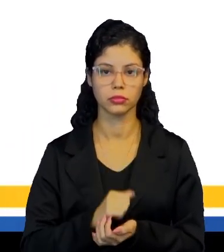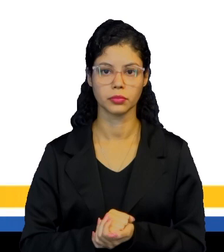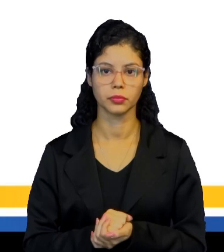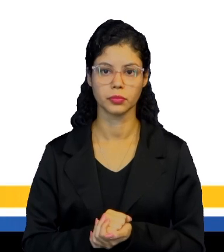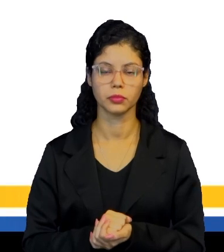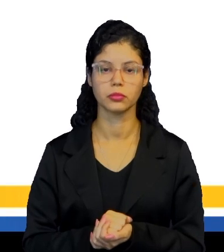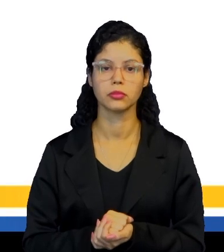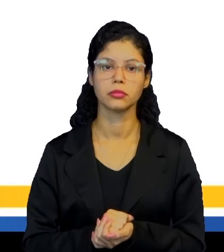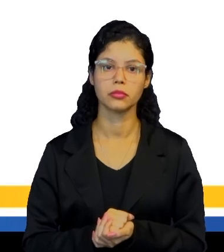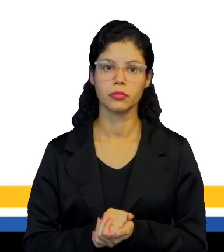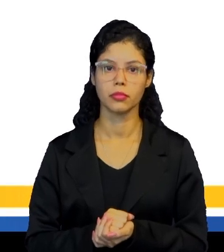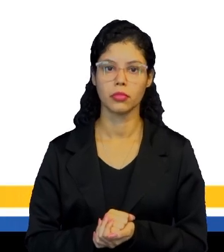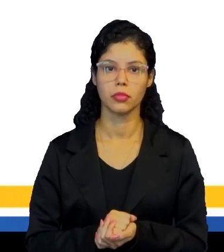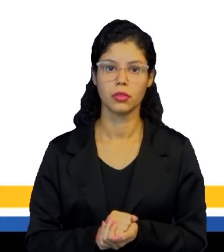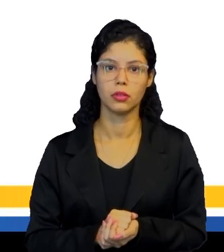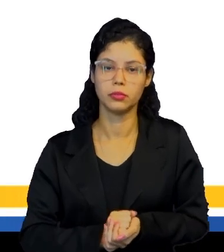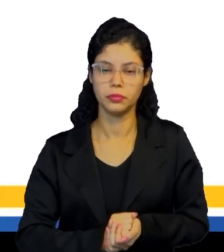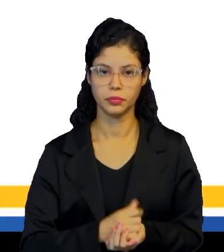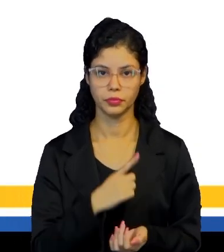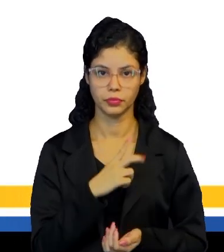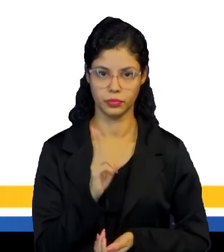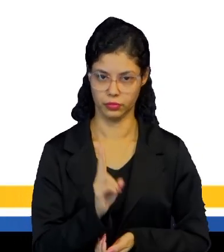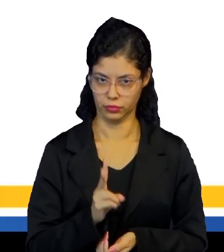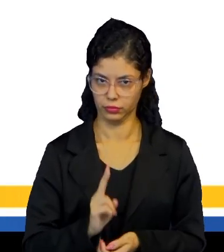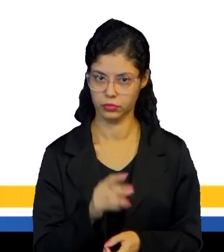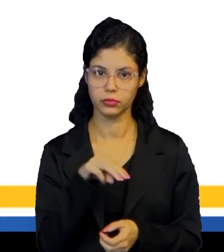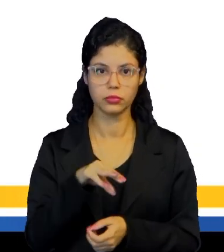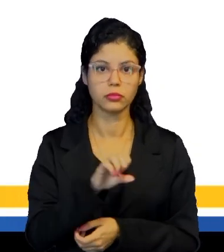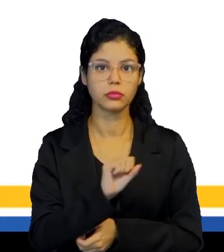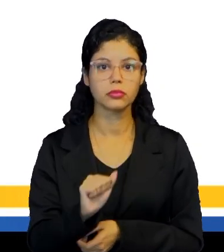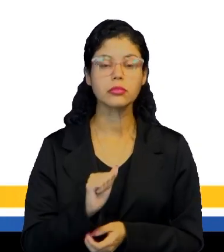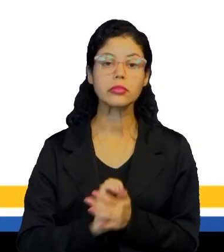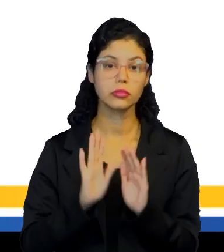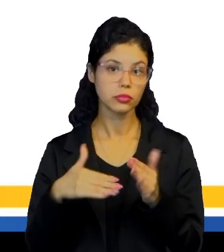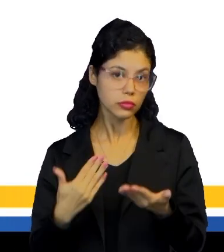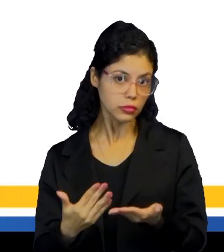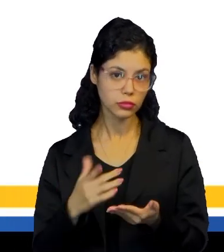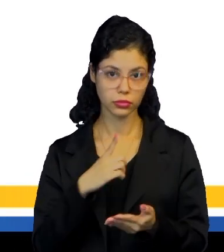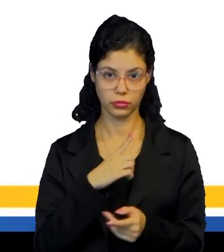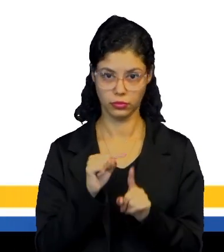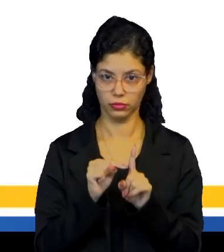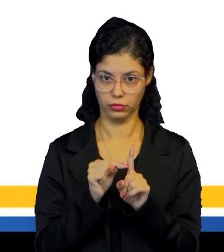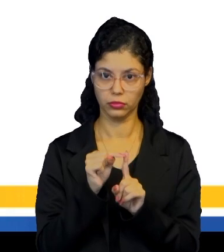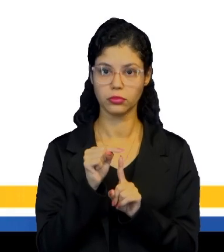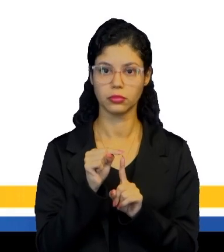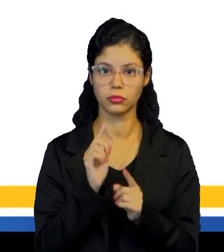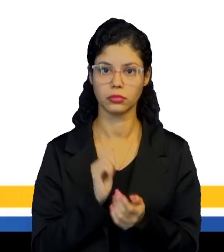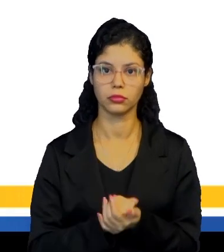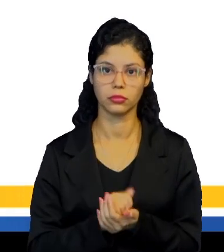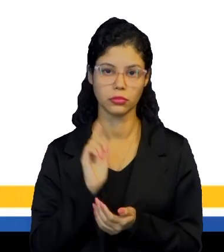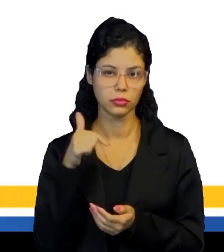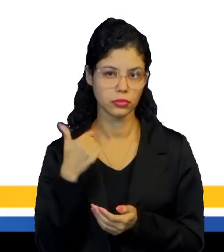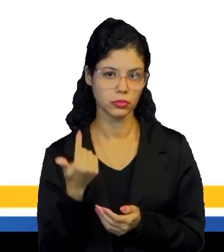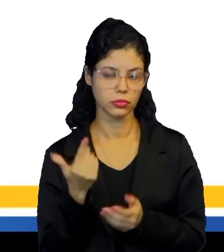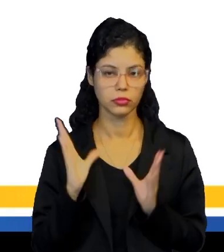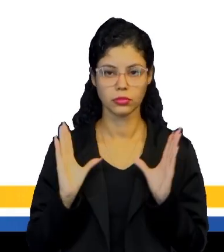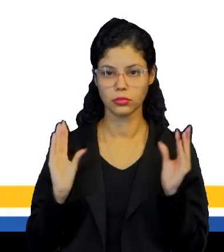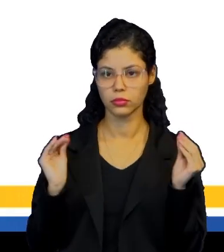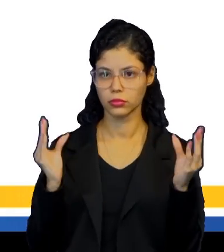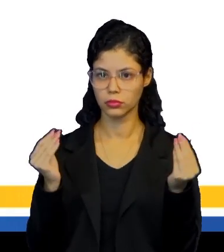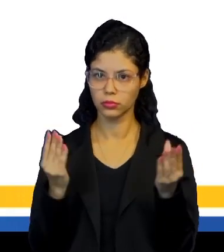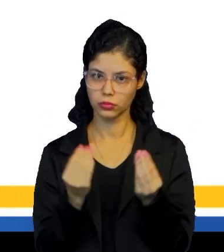cúbico de centímetros público tendo uma mesma massa o ao deve ser um volume